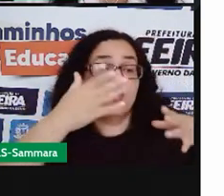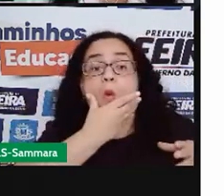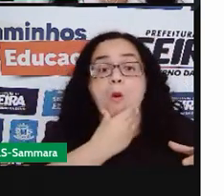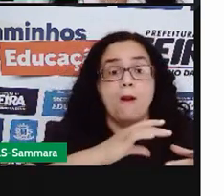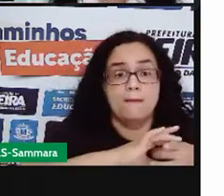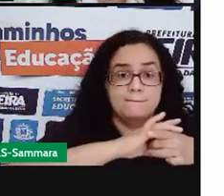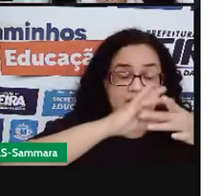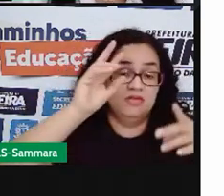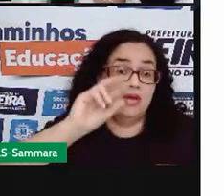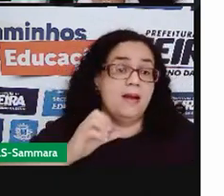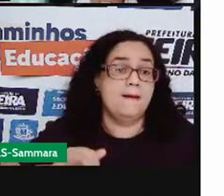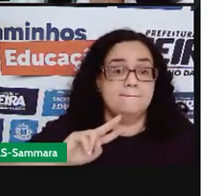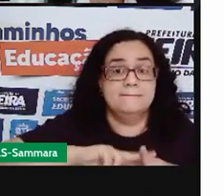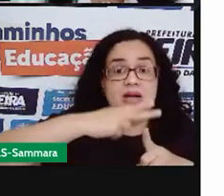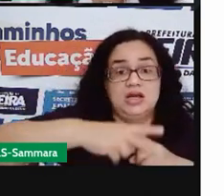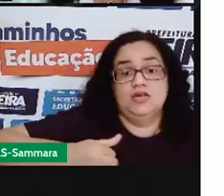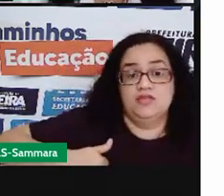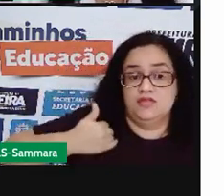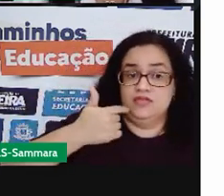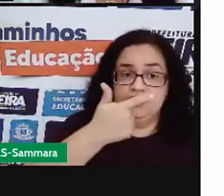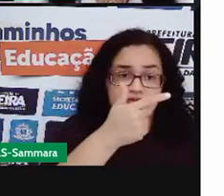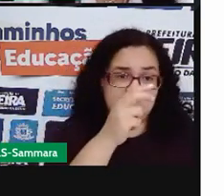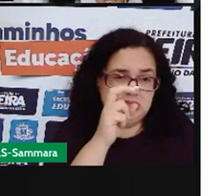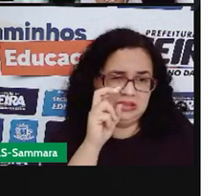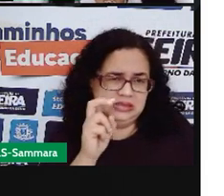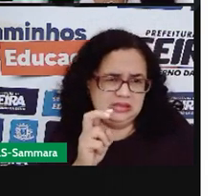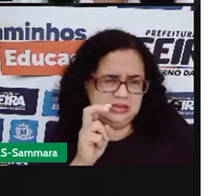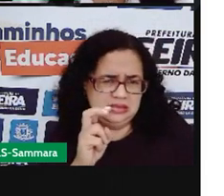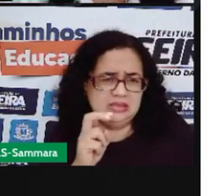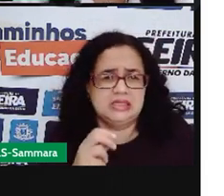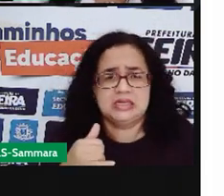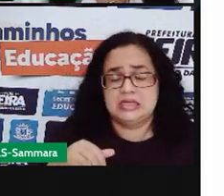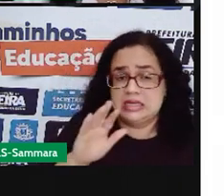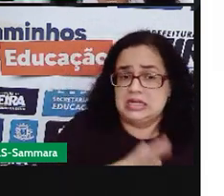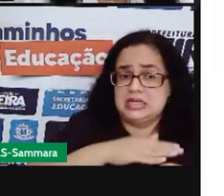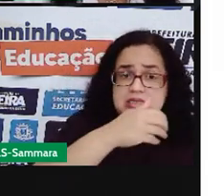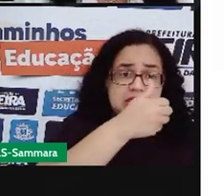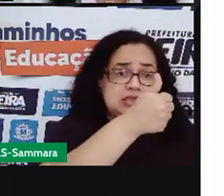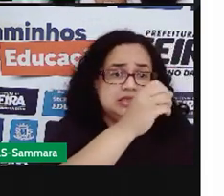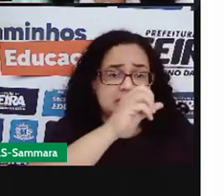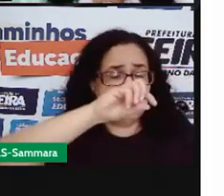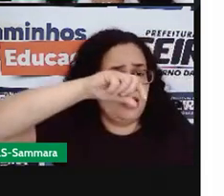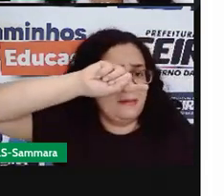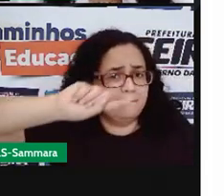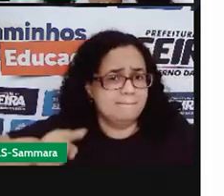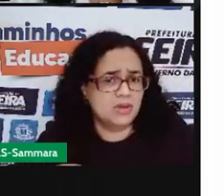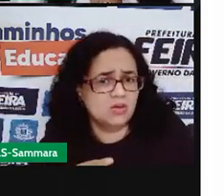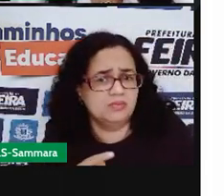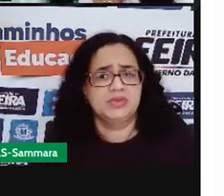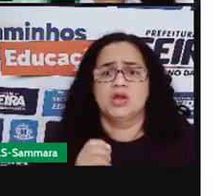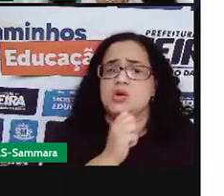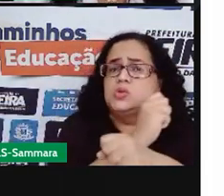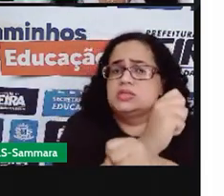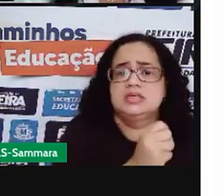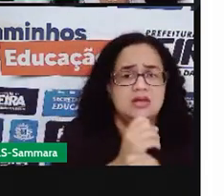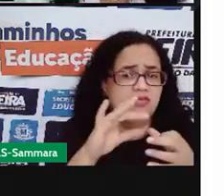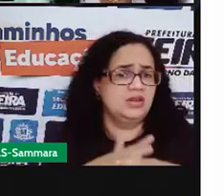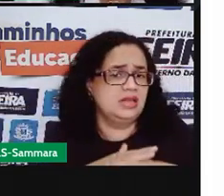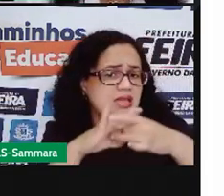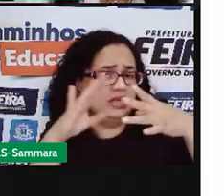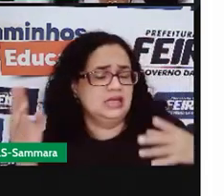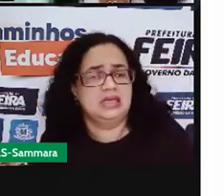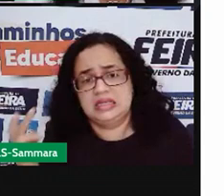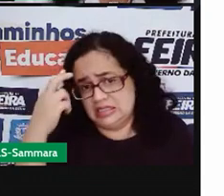25 anos e que tivesse um ganho anual de 100 mil réis, os escravos libertos e